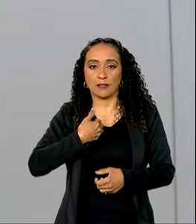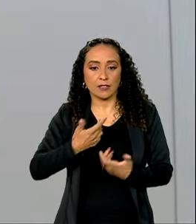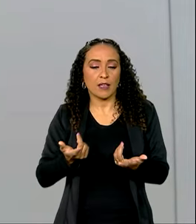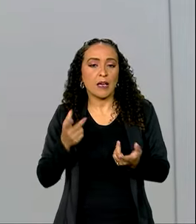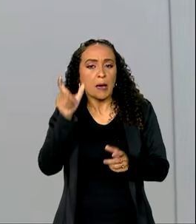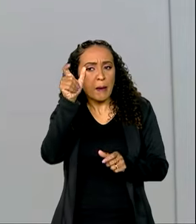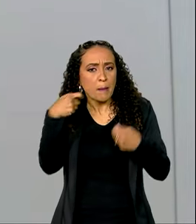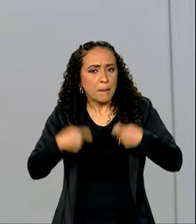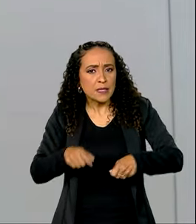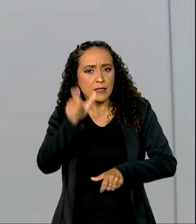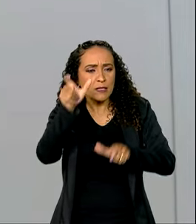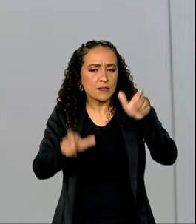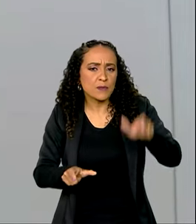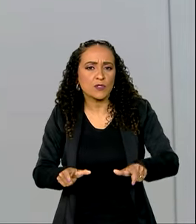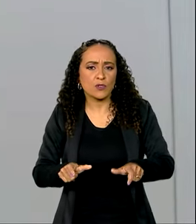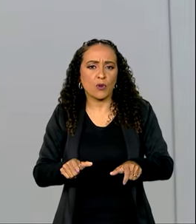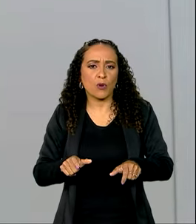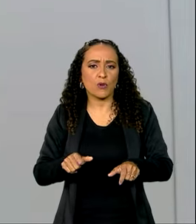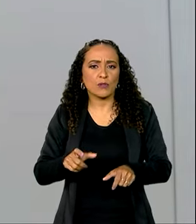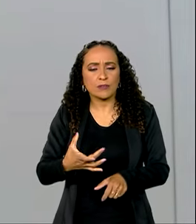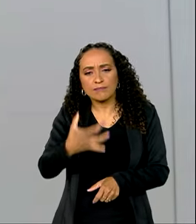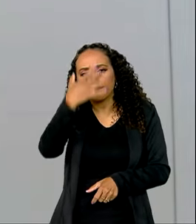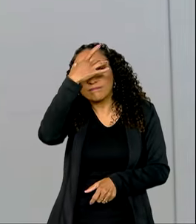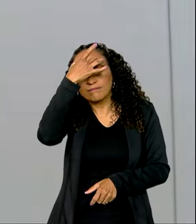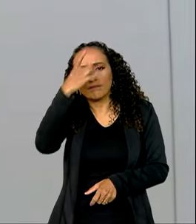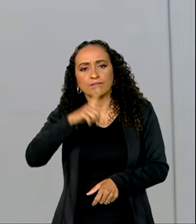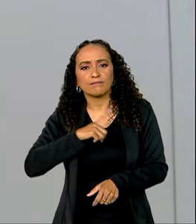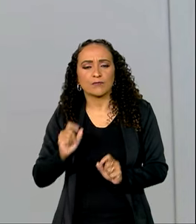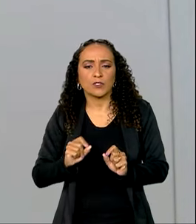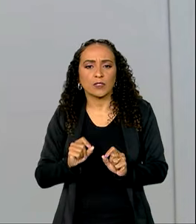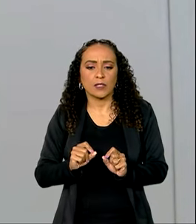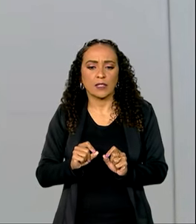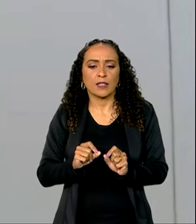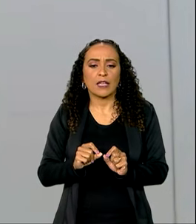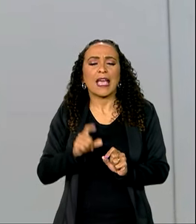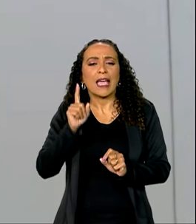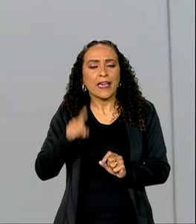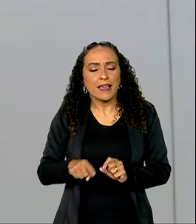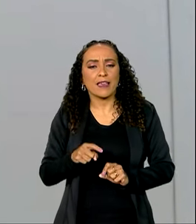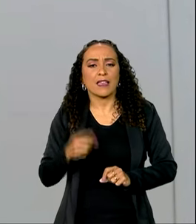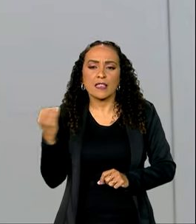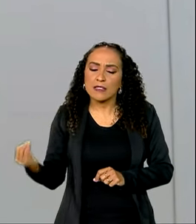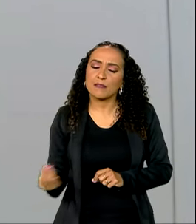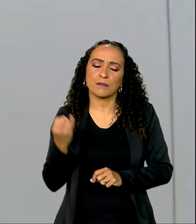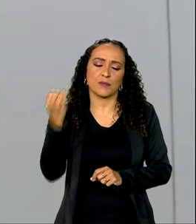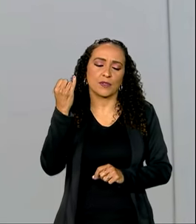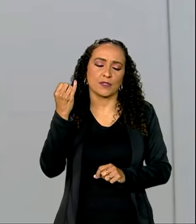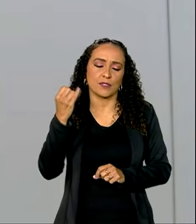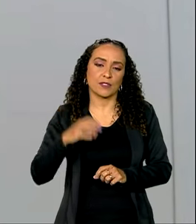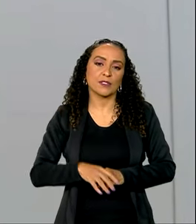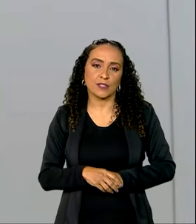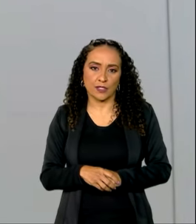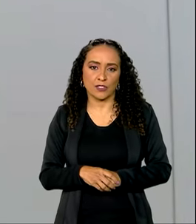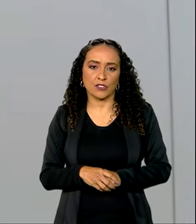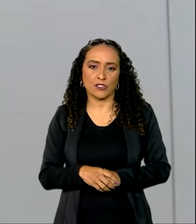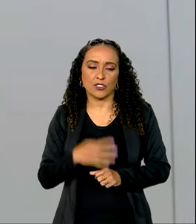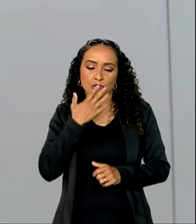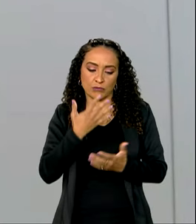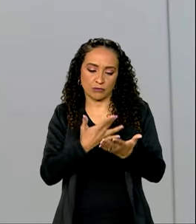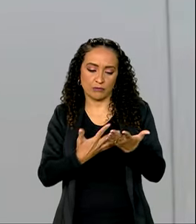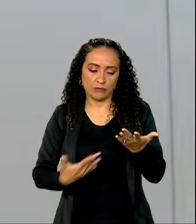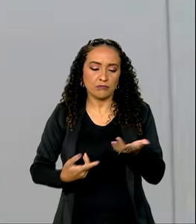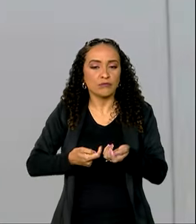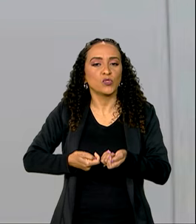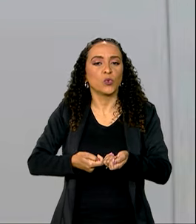ela precisa que as pessoas se conscientizem de que é muito importante doar